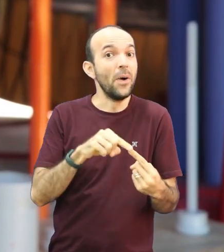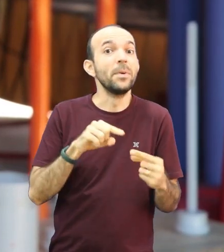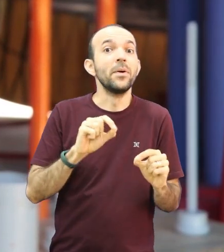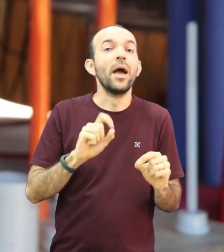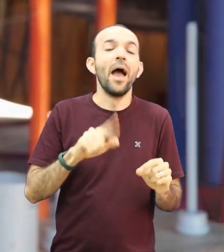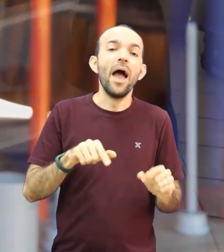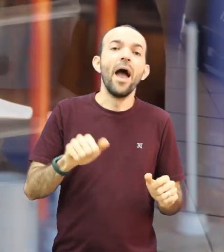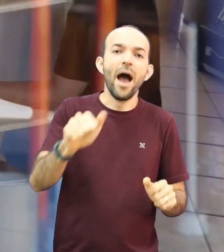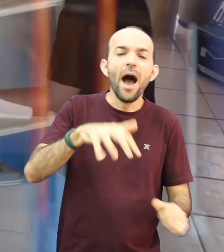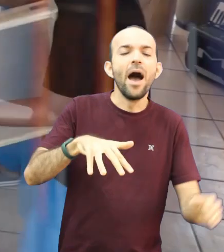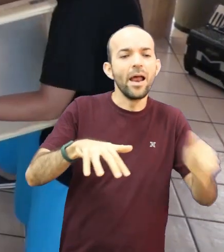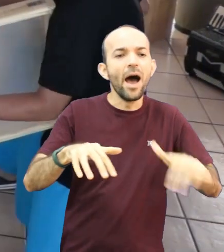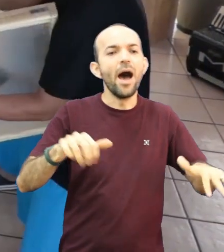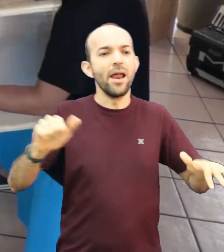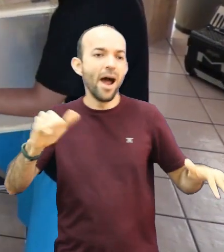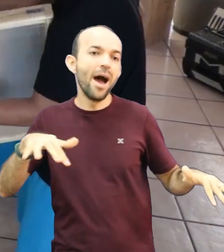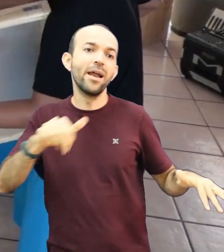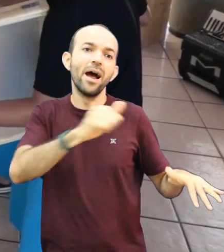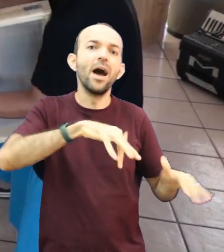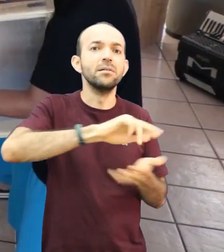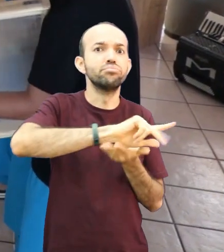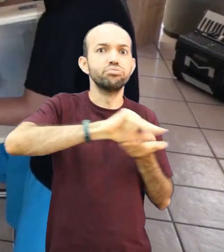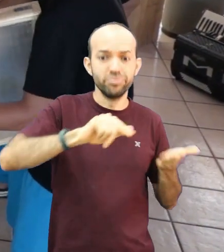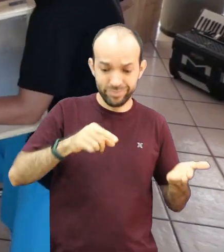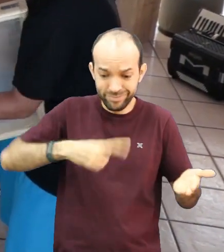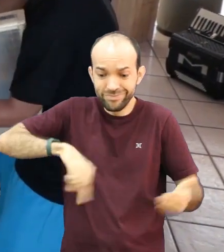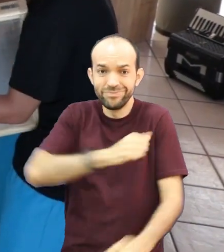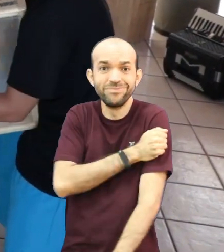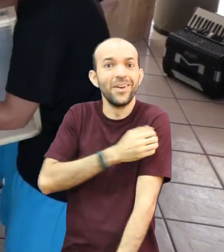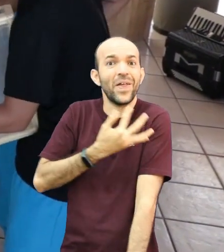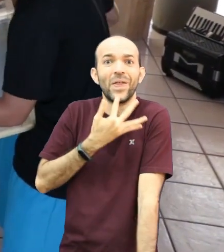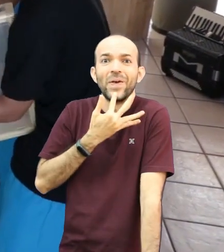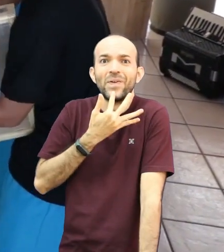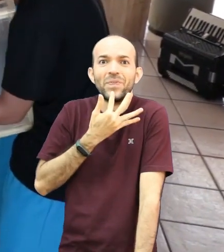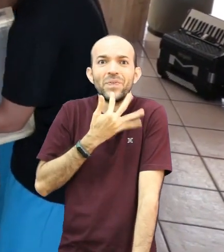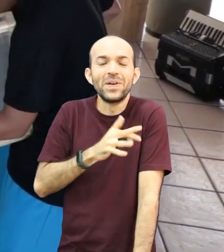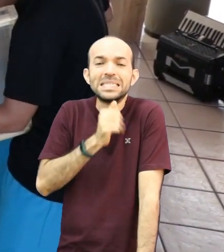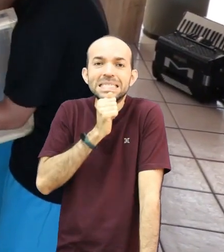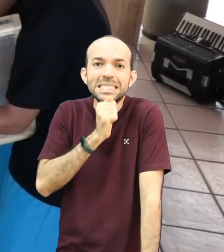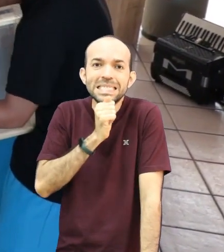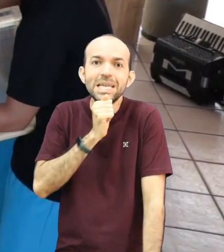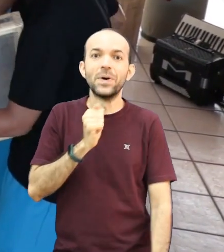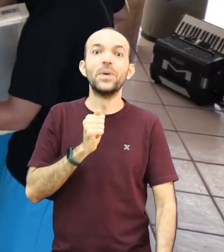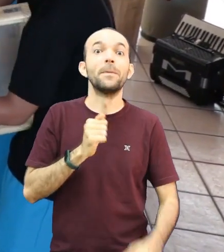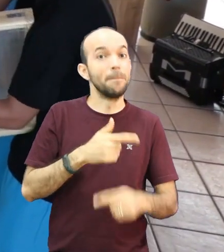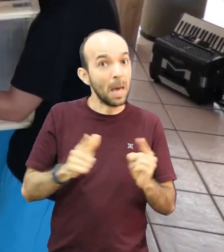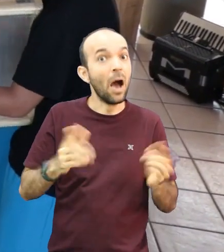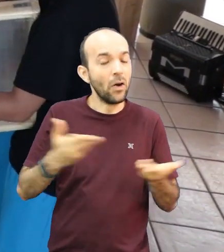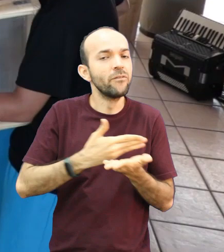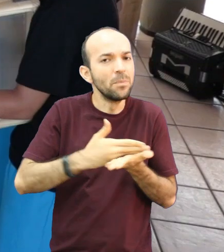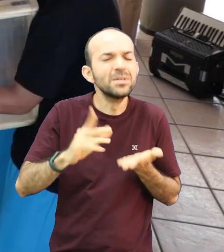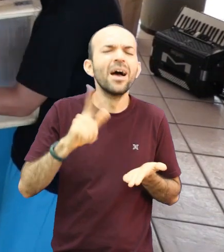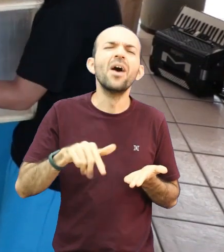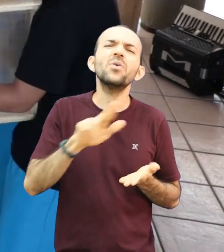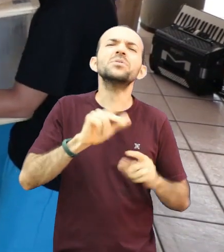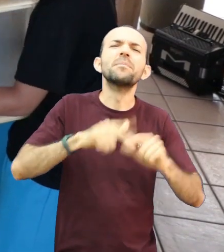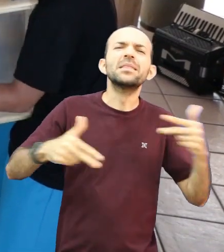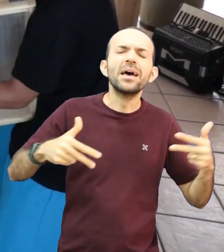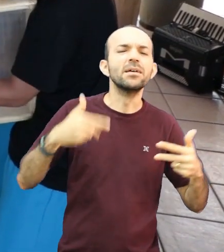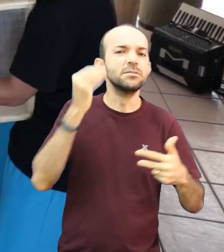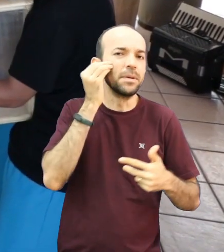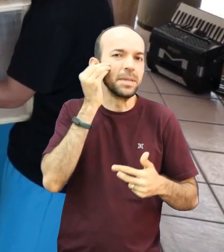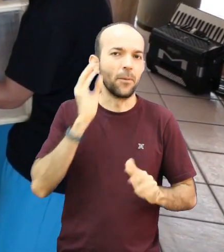também para outras áreas antes não conhecidas como o uso de instrumentos experimentais